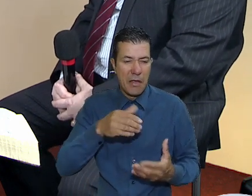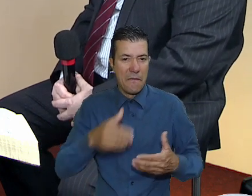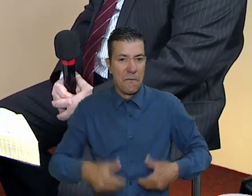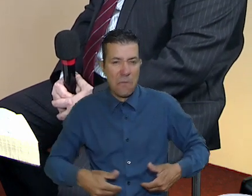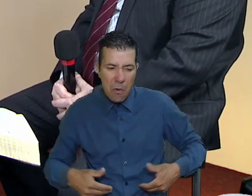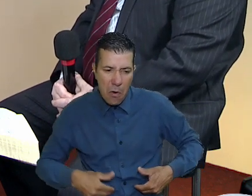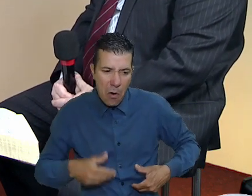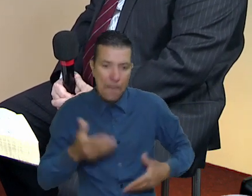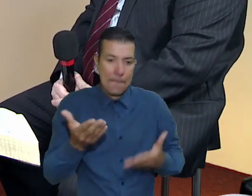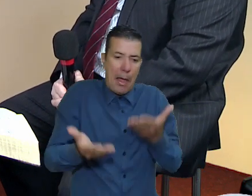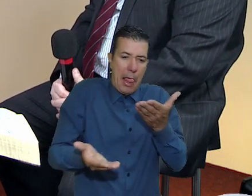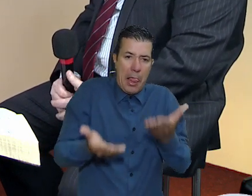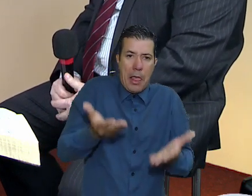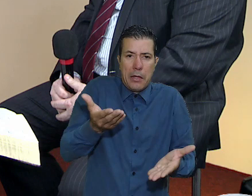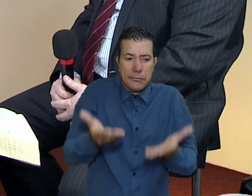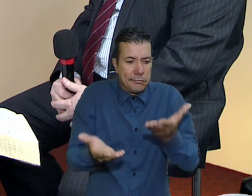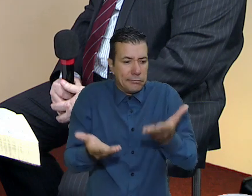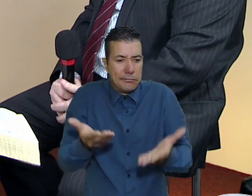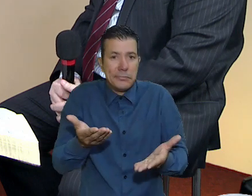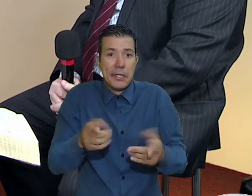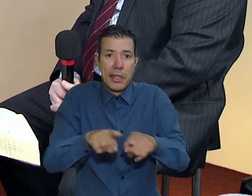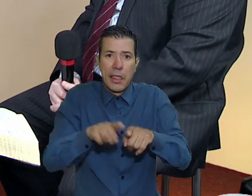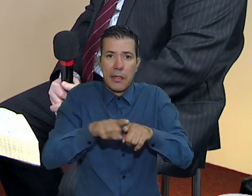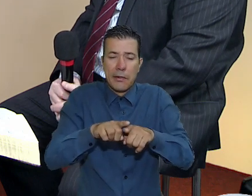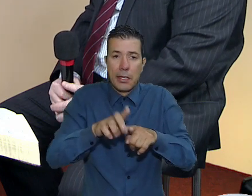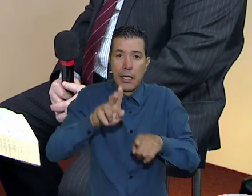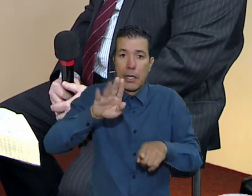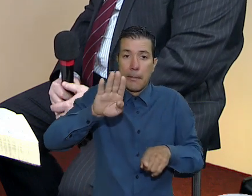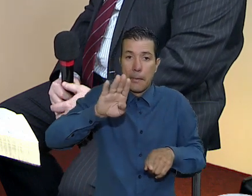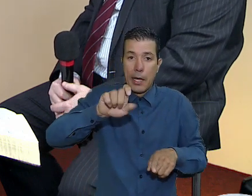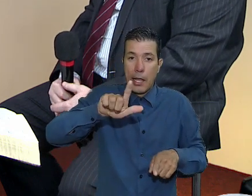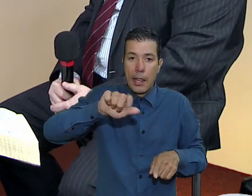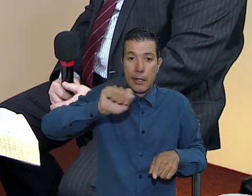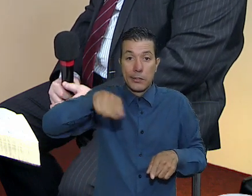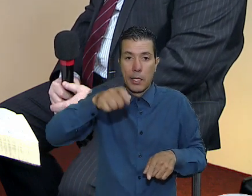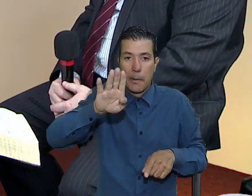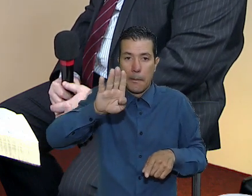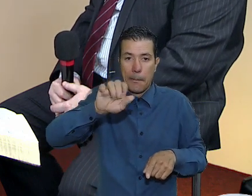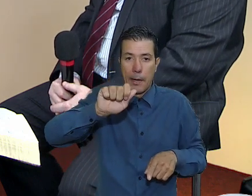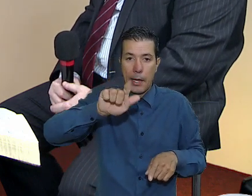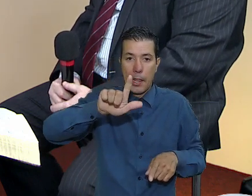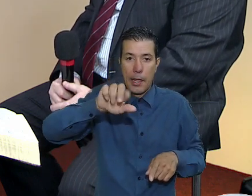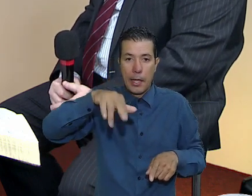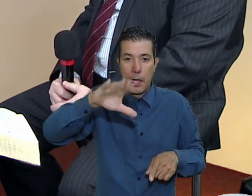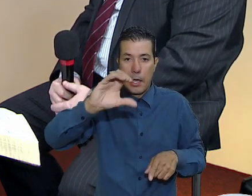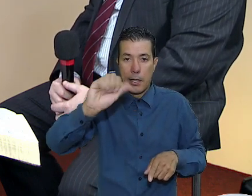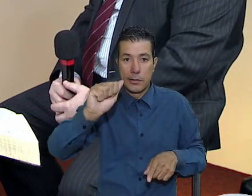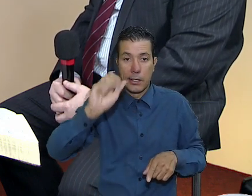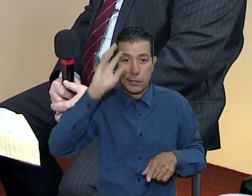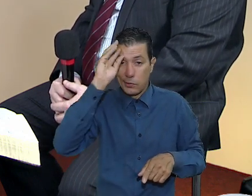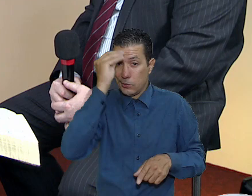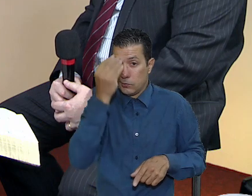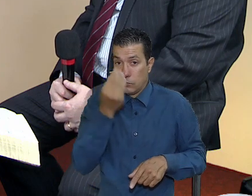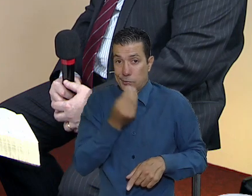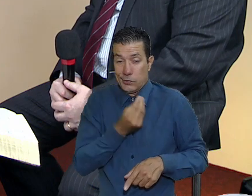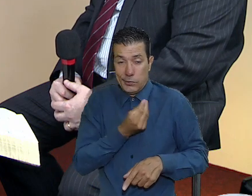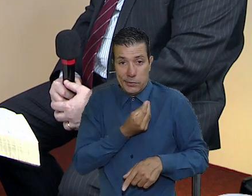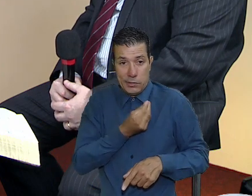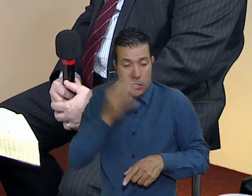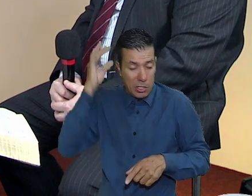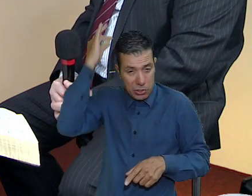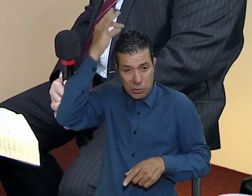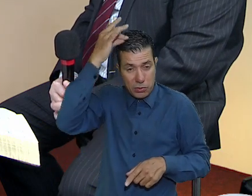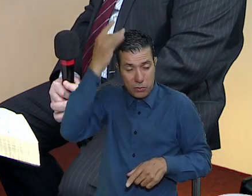né? Ele está com uma balança na mão, pastor Leonardo. Então ele está falando de fome. Qual fome é esta? Uma fome espiritual. E vai do ano